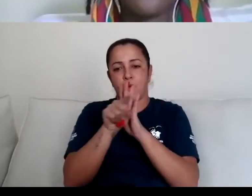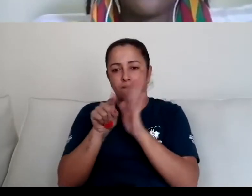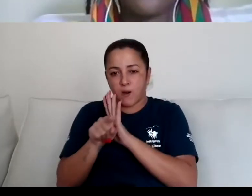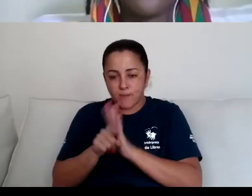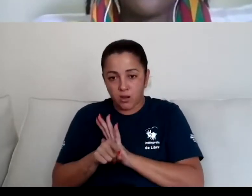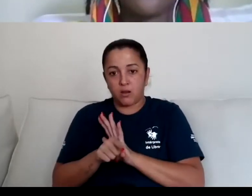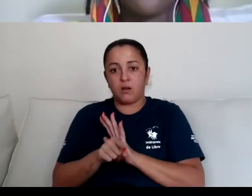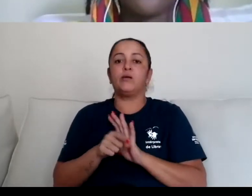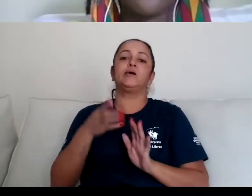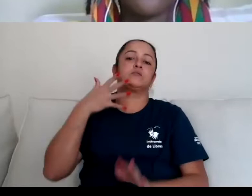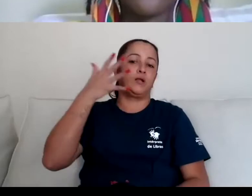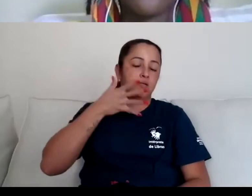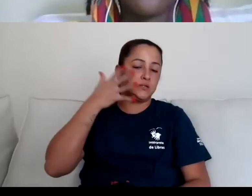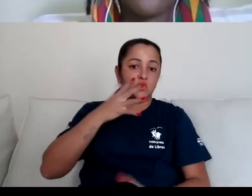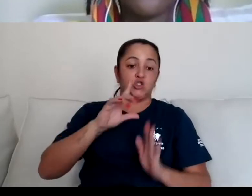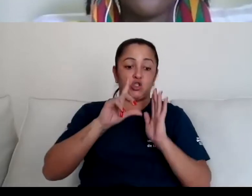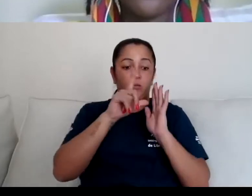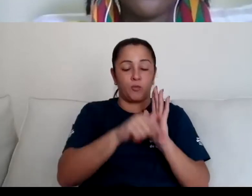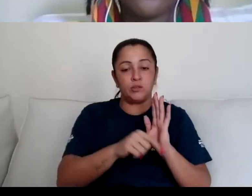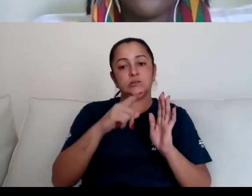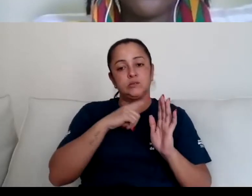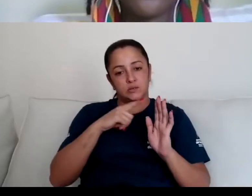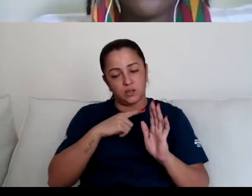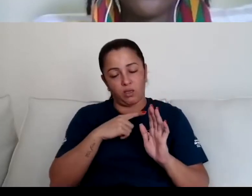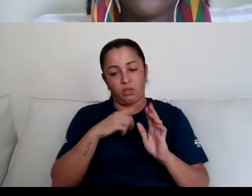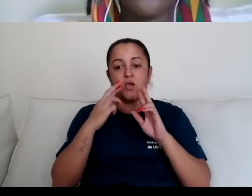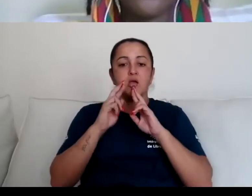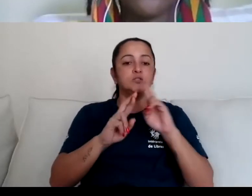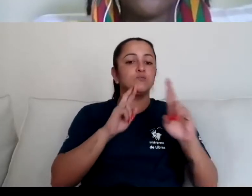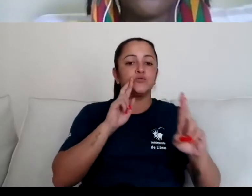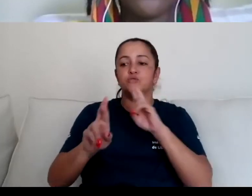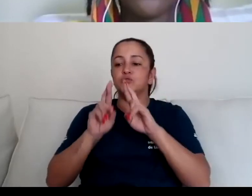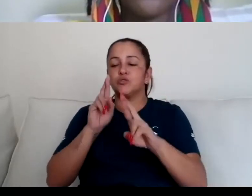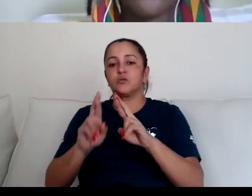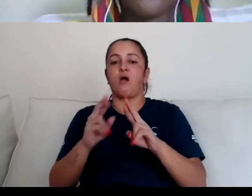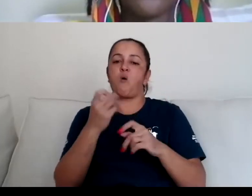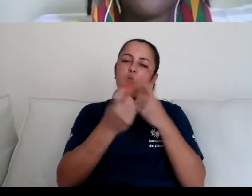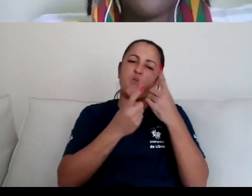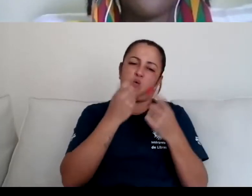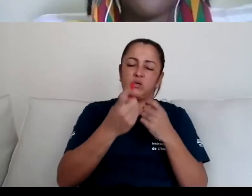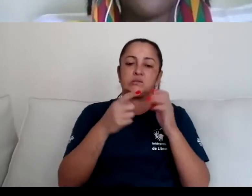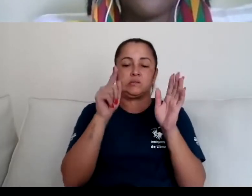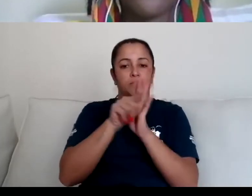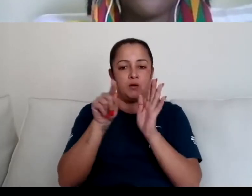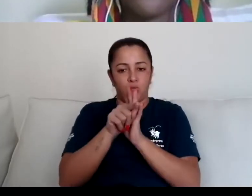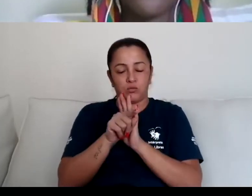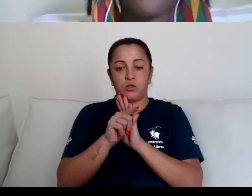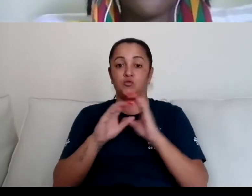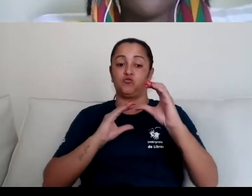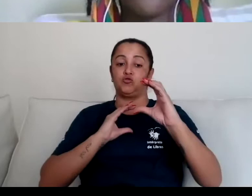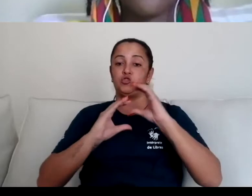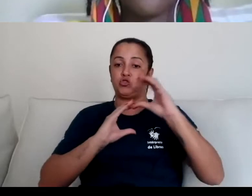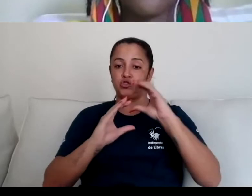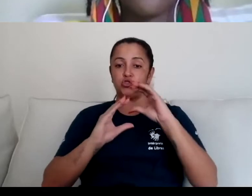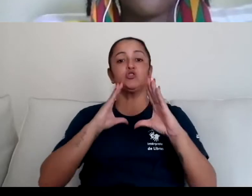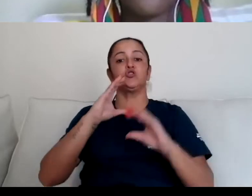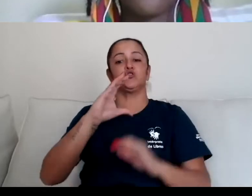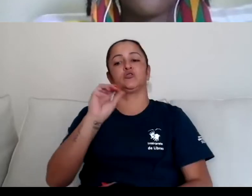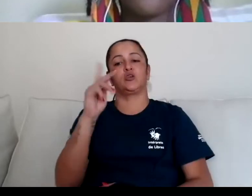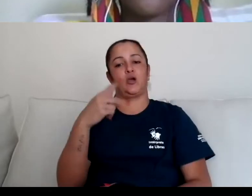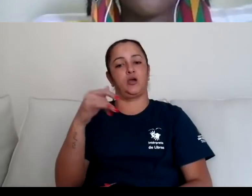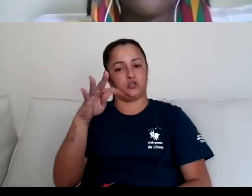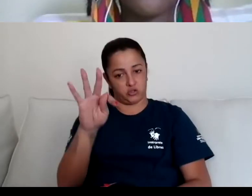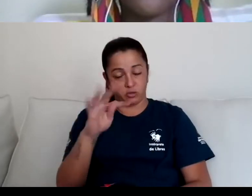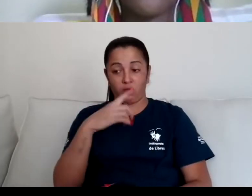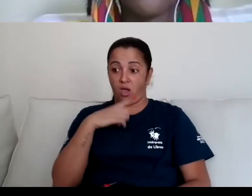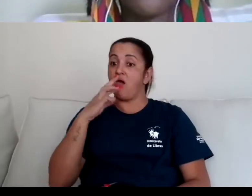palestrantes. Depois disso, serão respondidas algumas perguntas do chat, que serão selecionadas pela equipe SP Leituras.